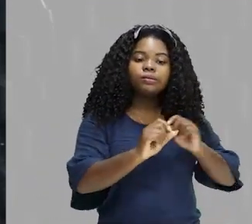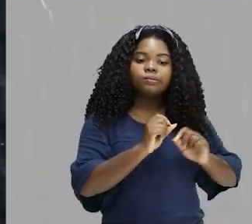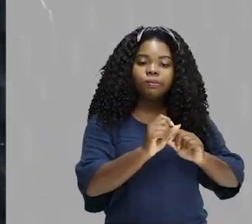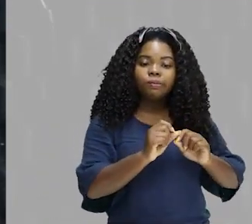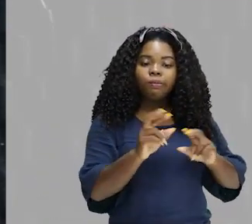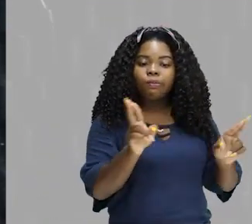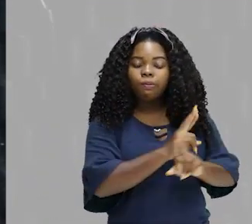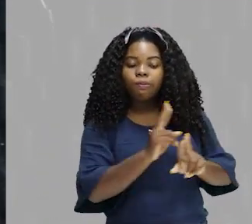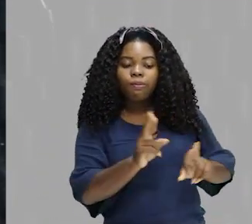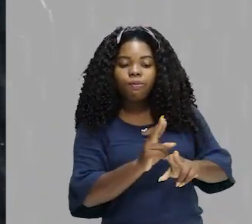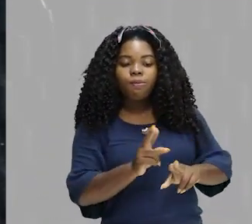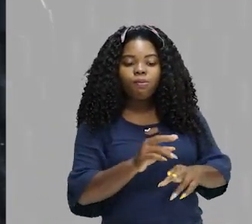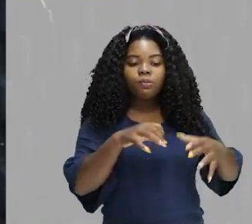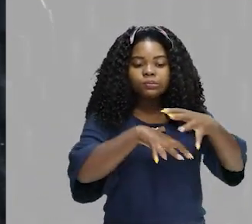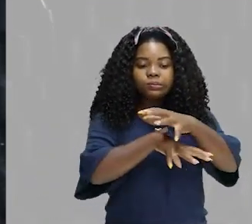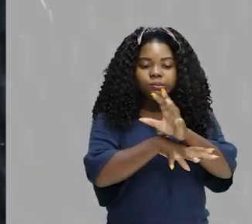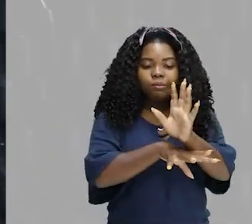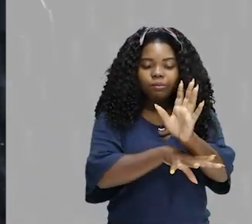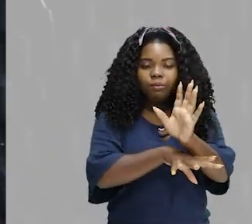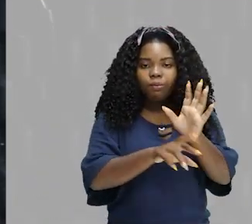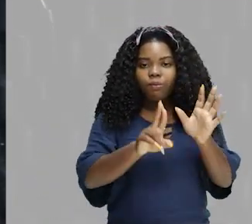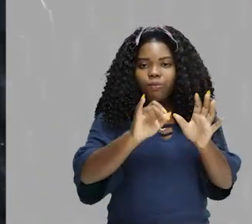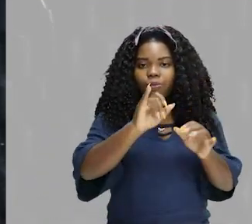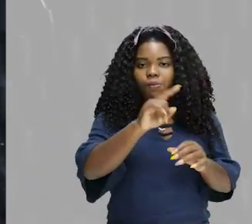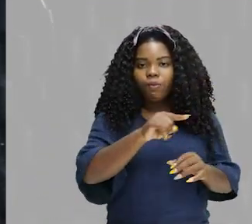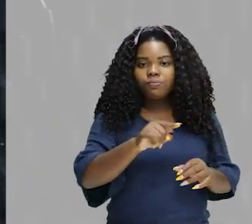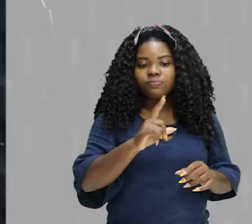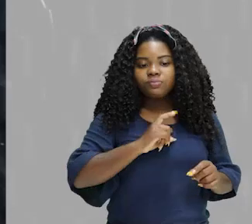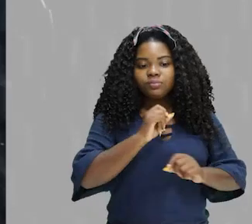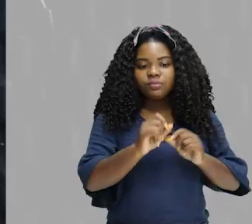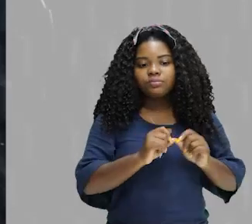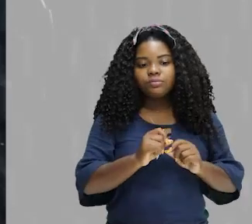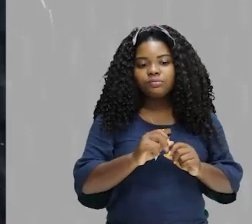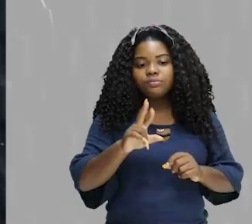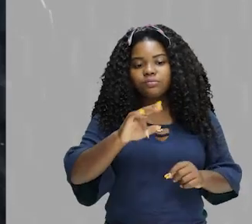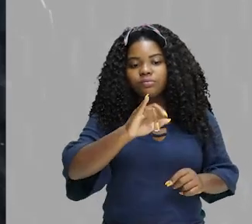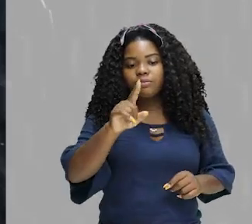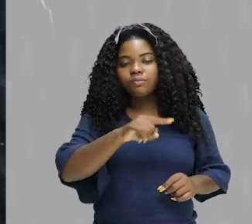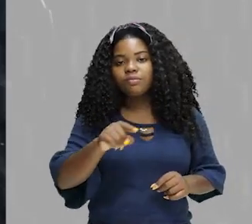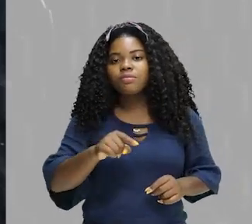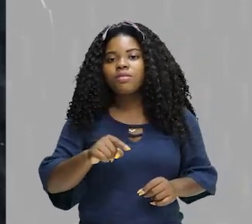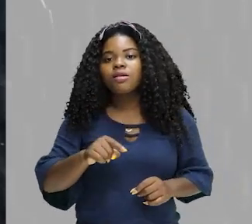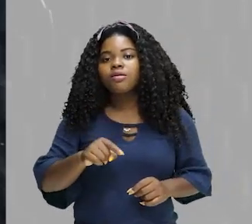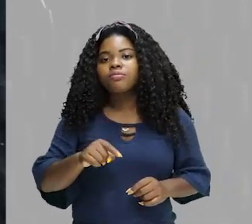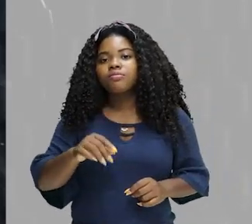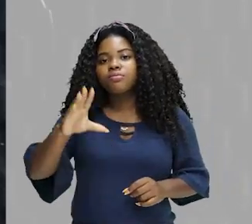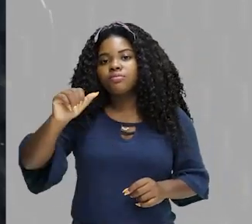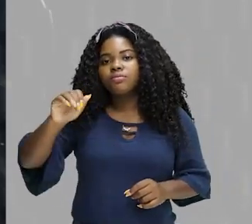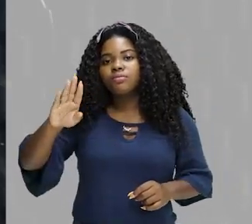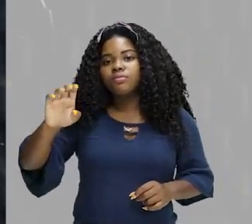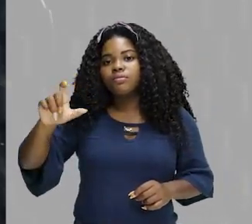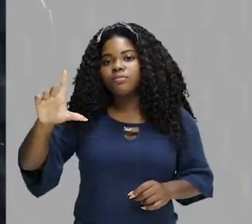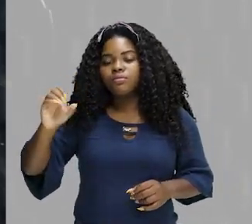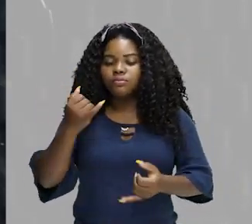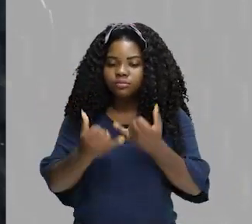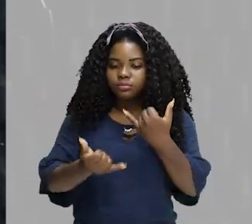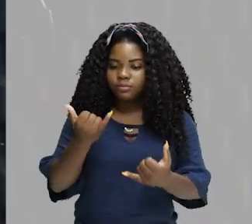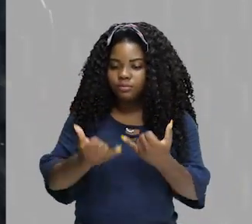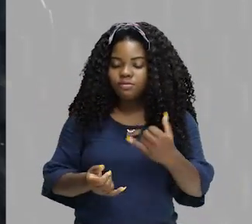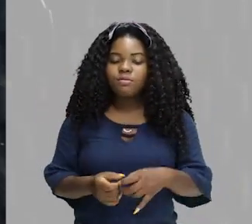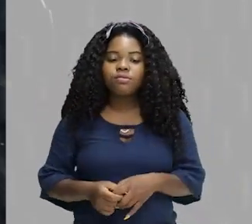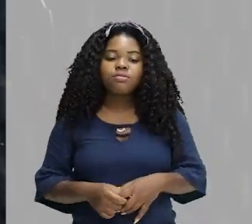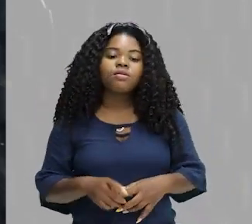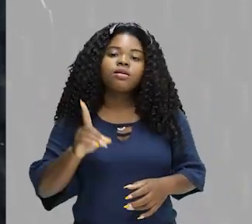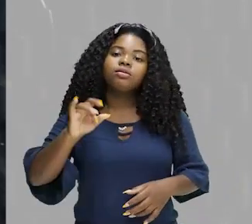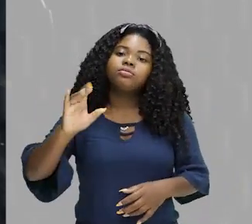com relação à raiz, ela vai ter as raízes em cabeleira, raízes fasciculadas. Nas dicotiledôneas,